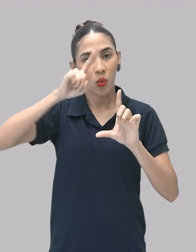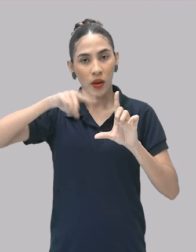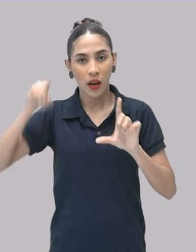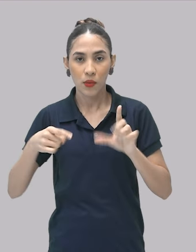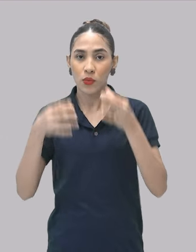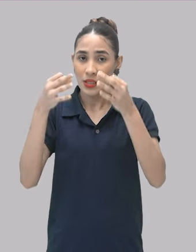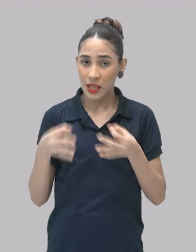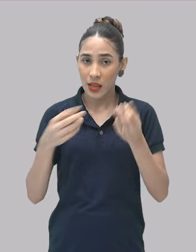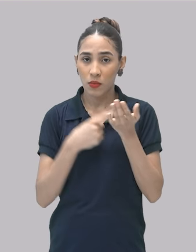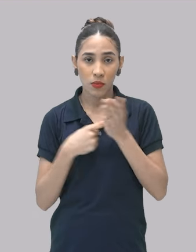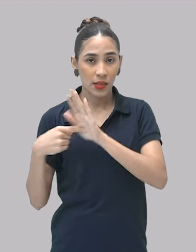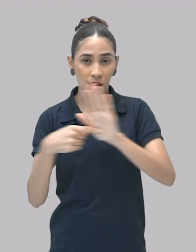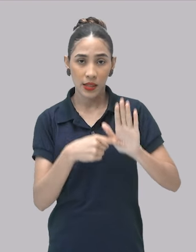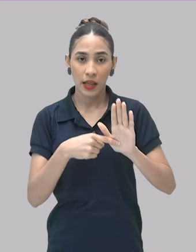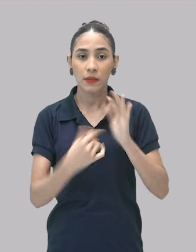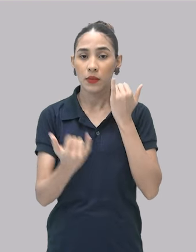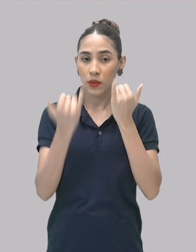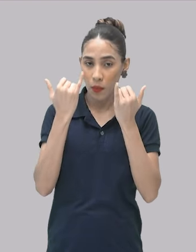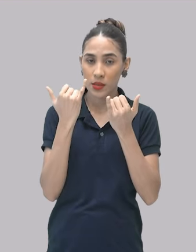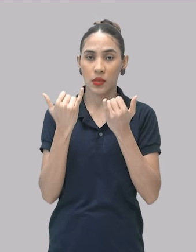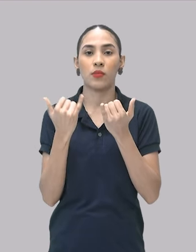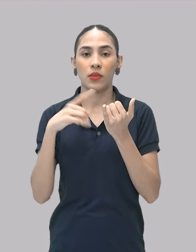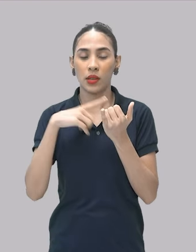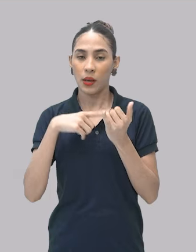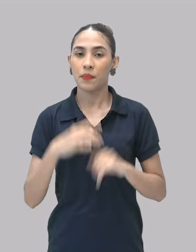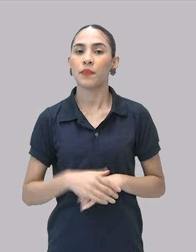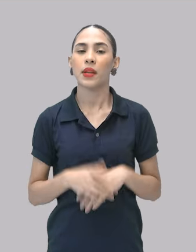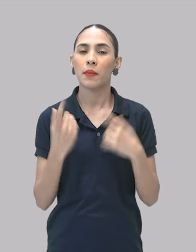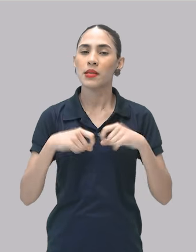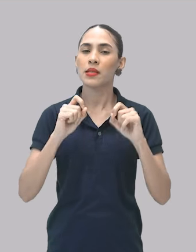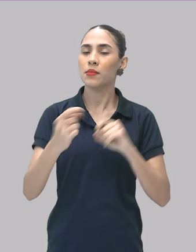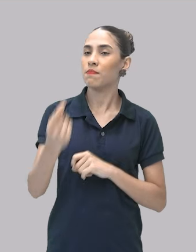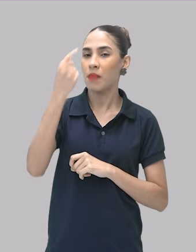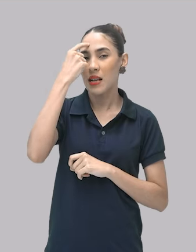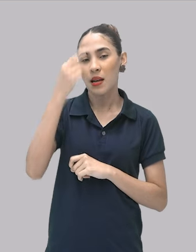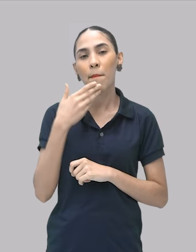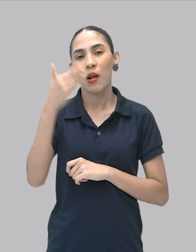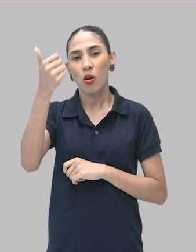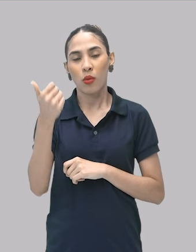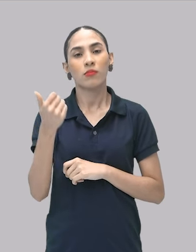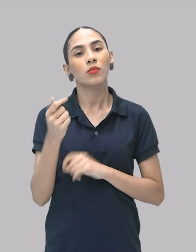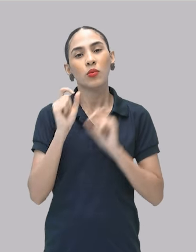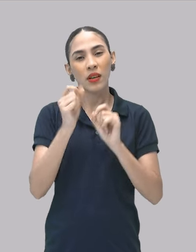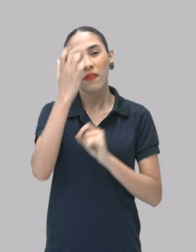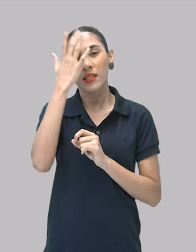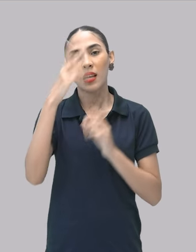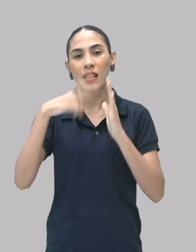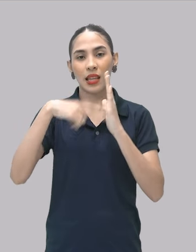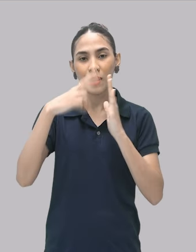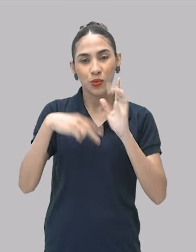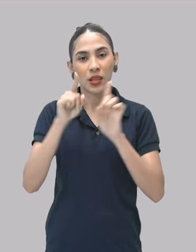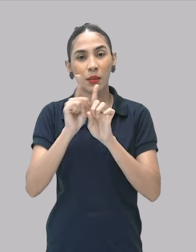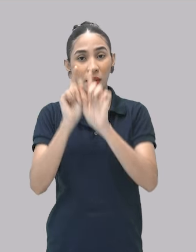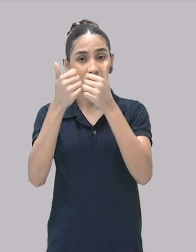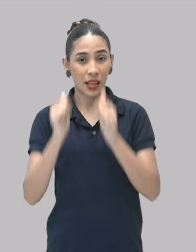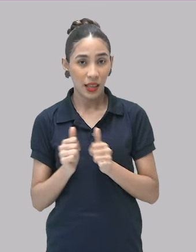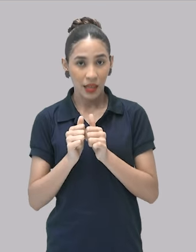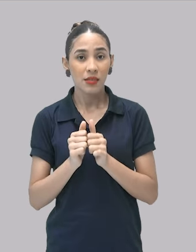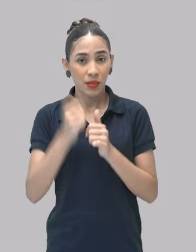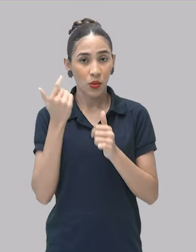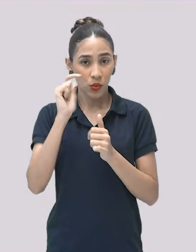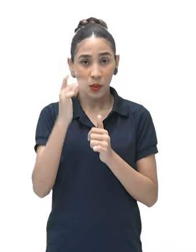a apresentação do conjunto de dados que se tem, devemos pensar na melhor maneira para facilitar a leitura e interpretação dele